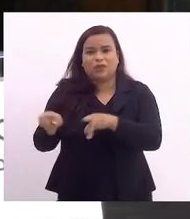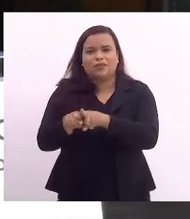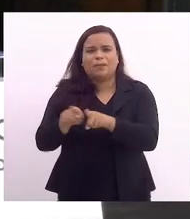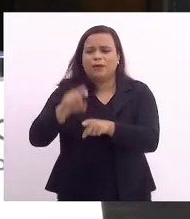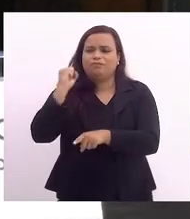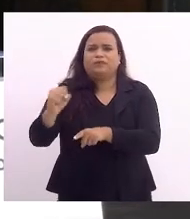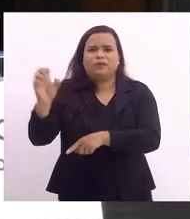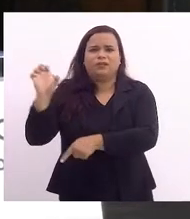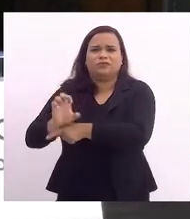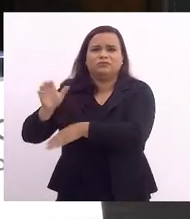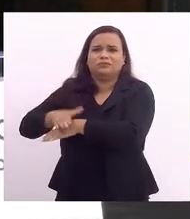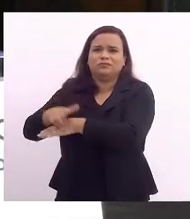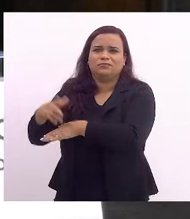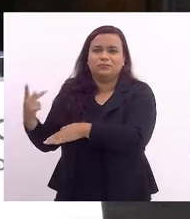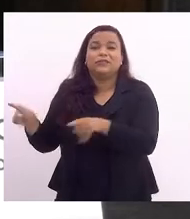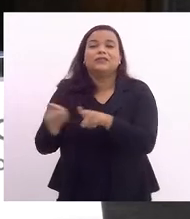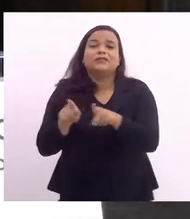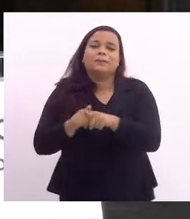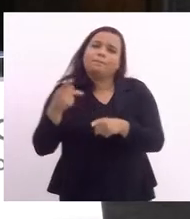meu companheiro.